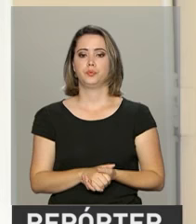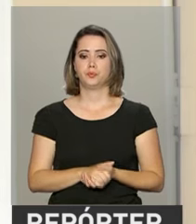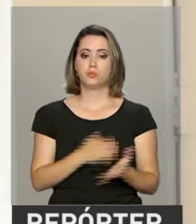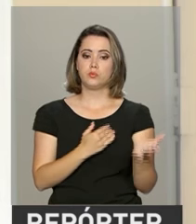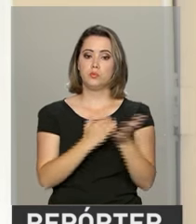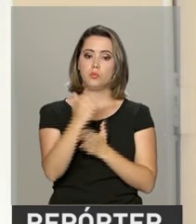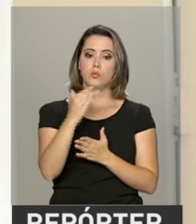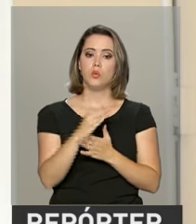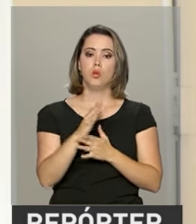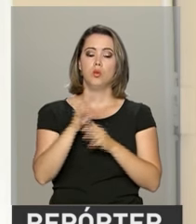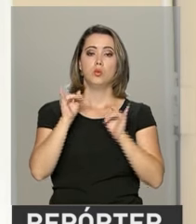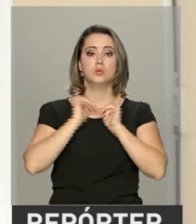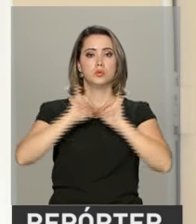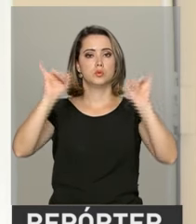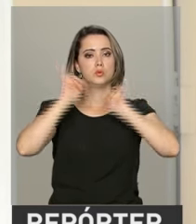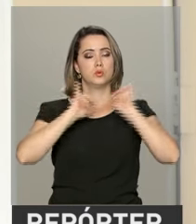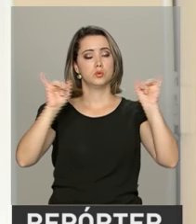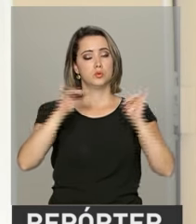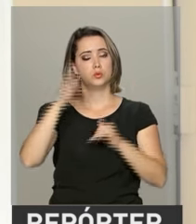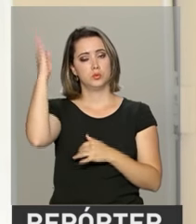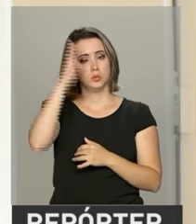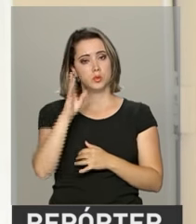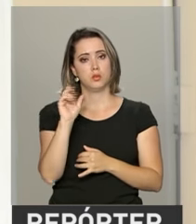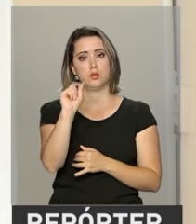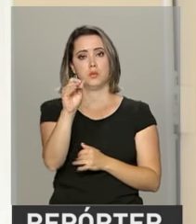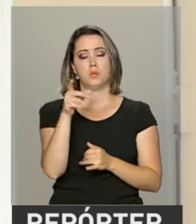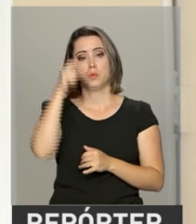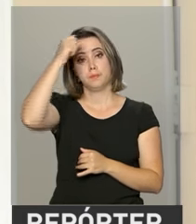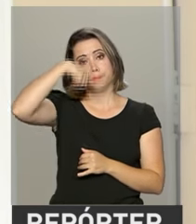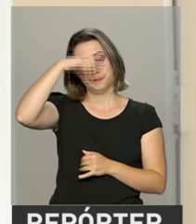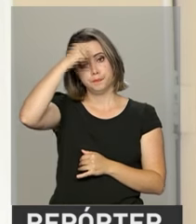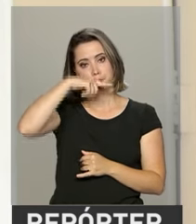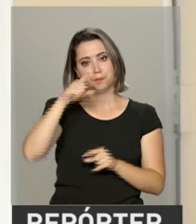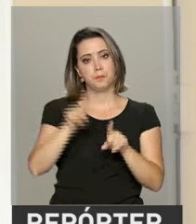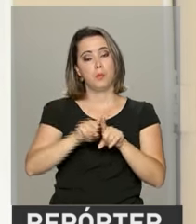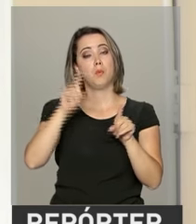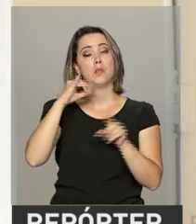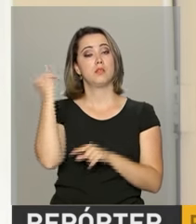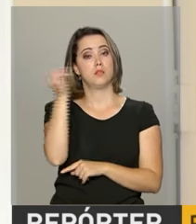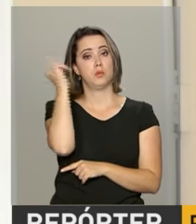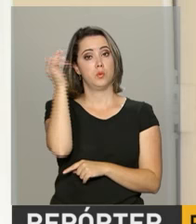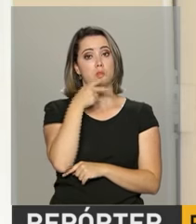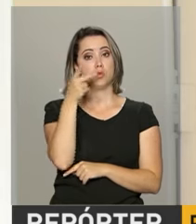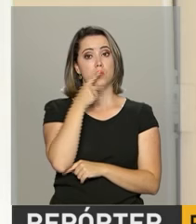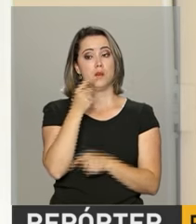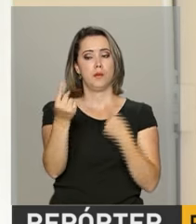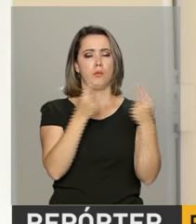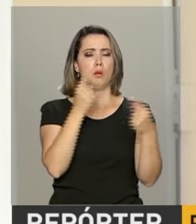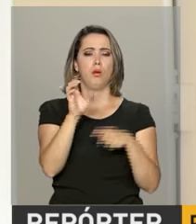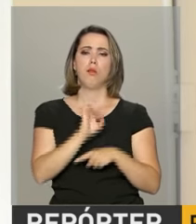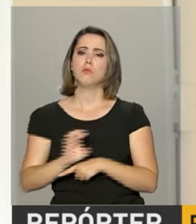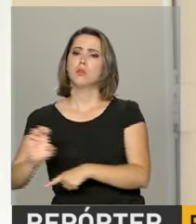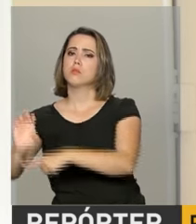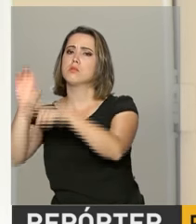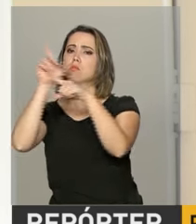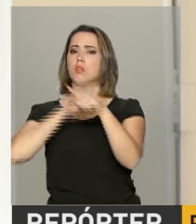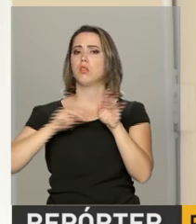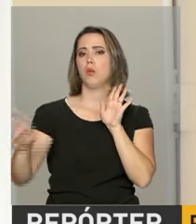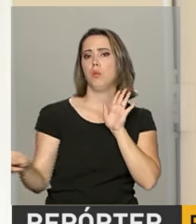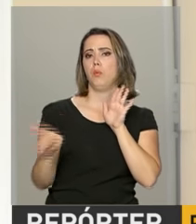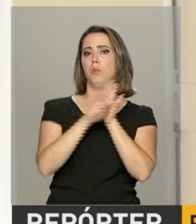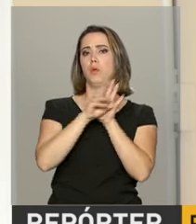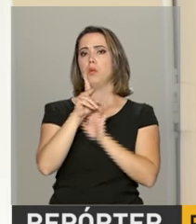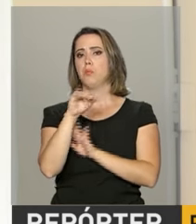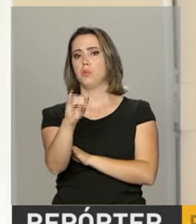Começou a campanha nacional de vacinação contra a influenza. Mas é importante ressaltar que cada estado vai determinar o seu calendário. Aqui